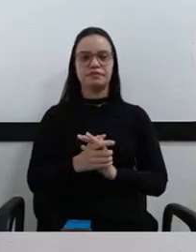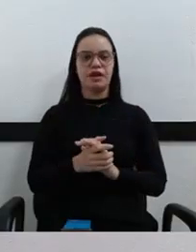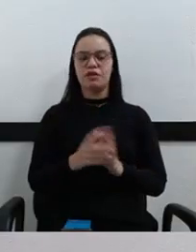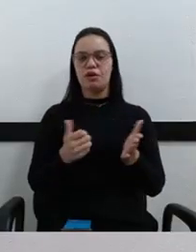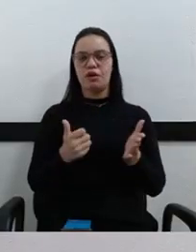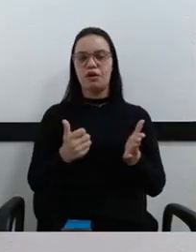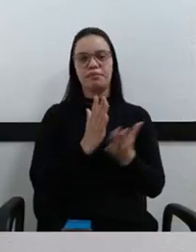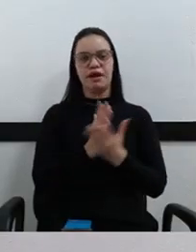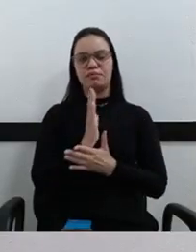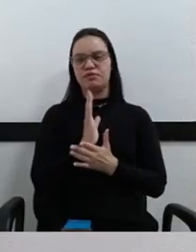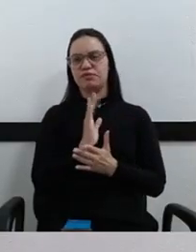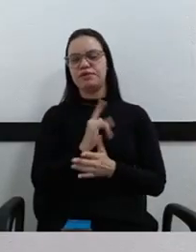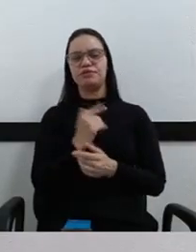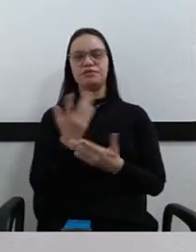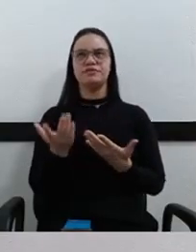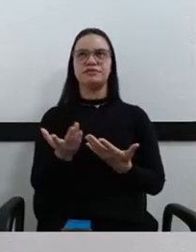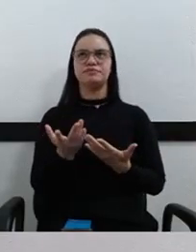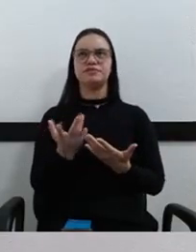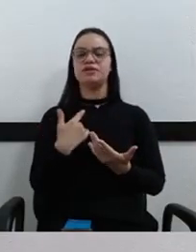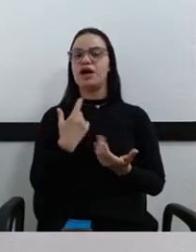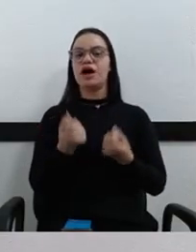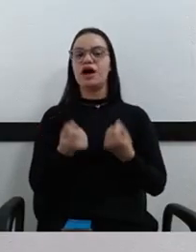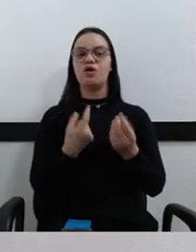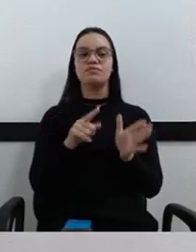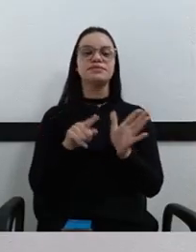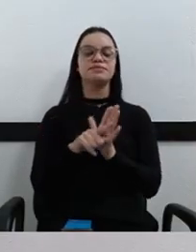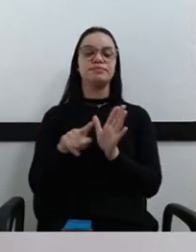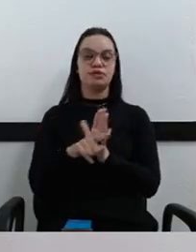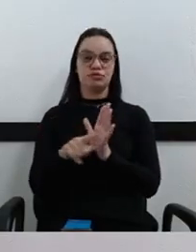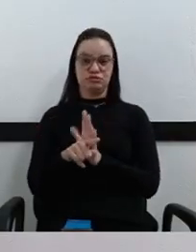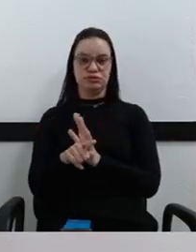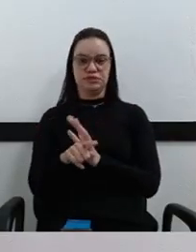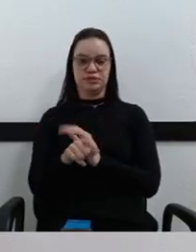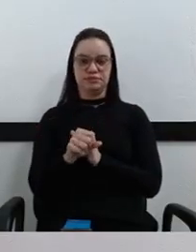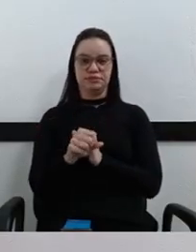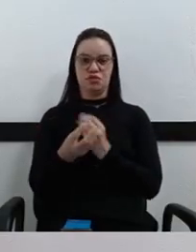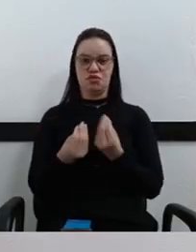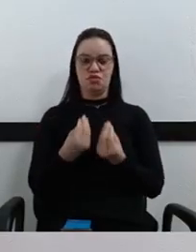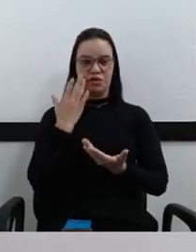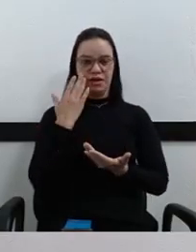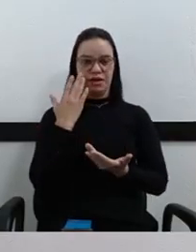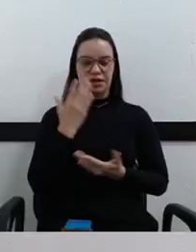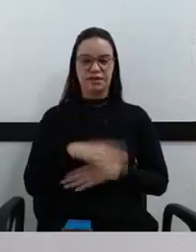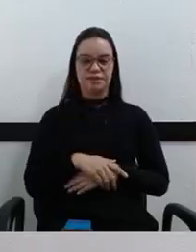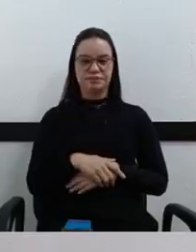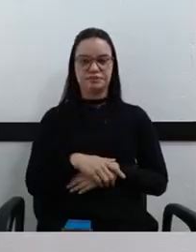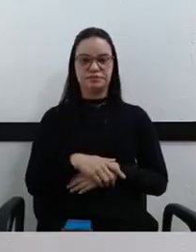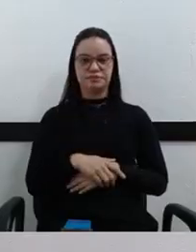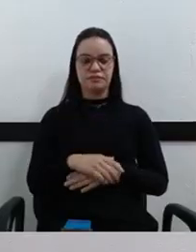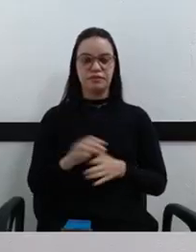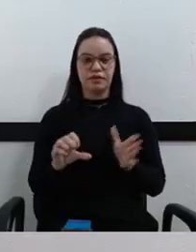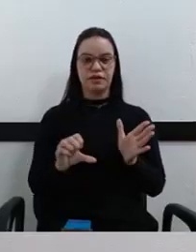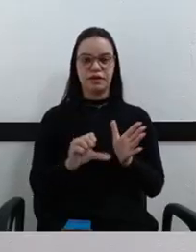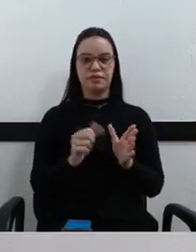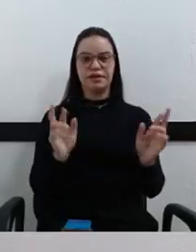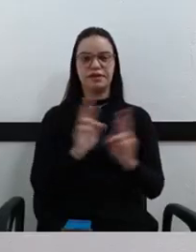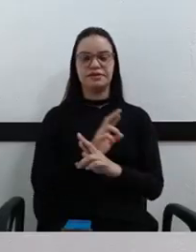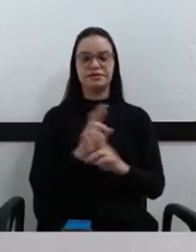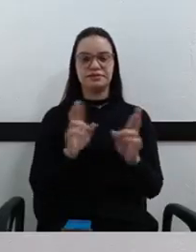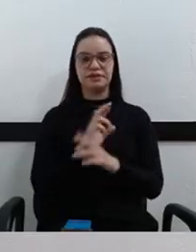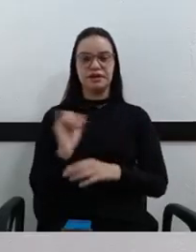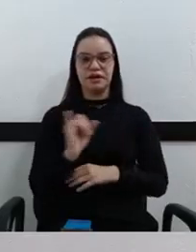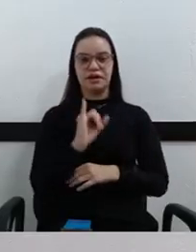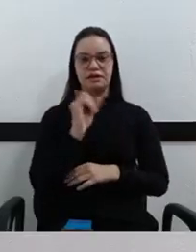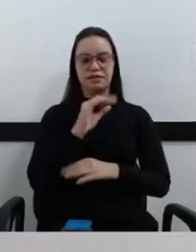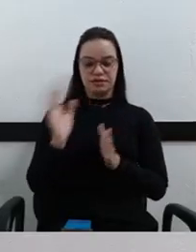da PADEP, que são questionamentos genuínos mesmo de quem está analisando agora a proposta e a questão de ordem. O primeiro é muito relacionado à importância do